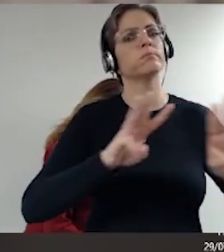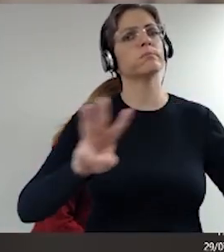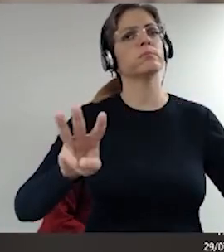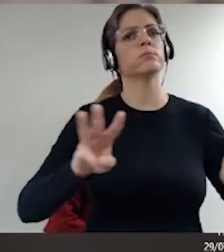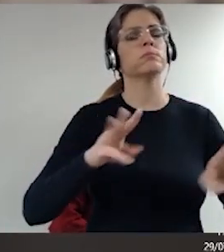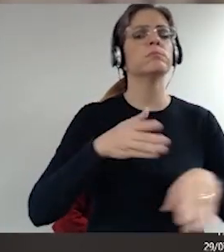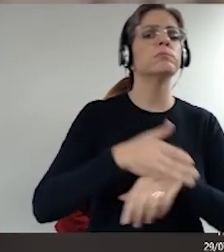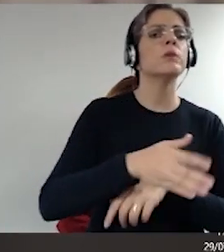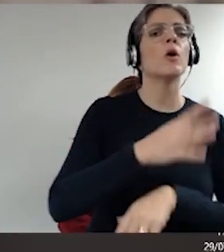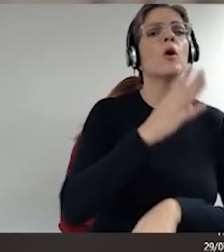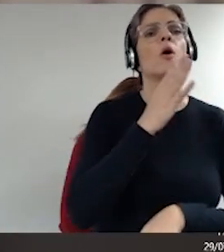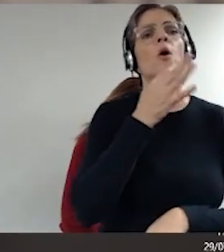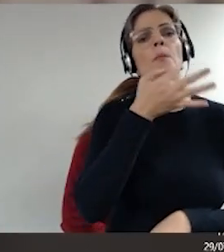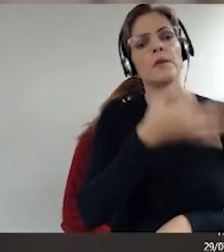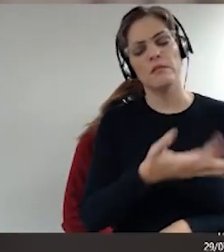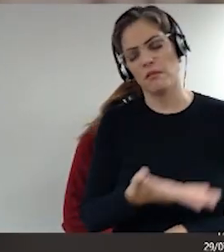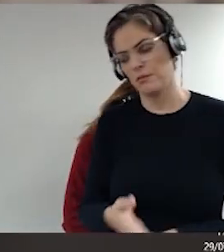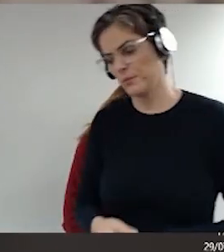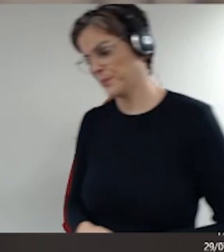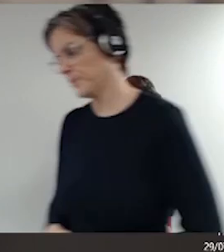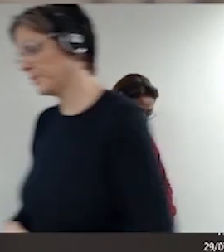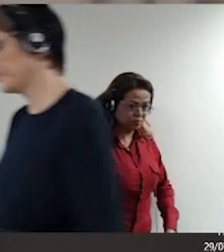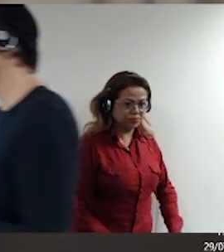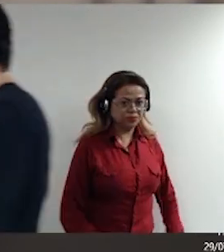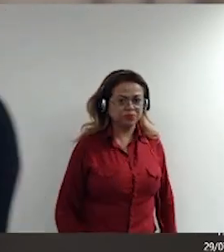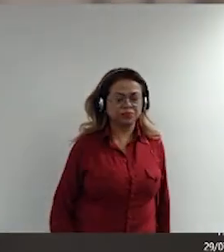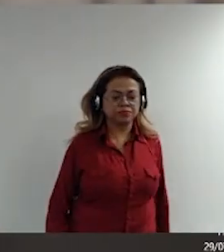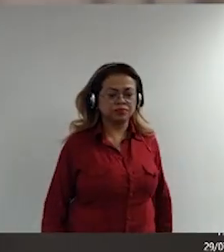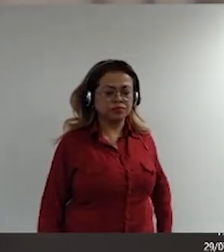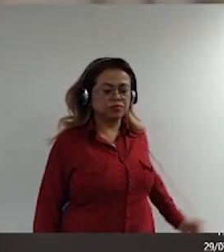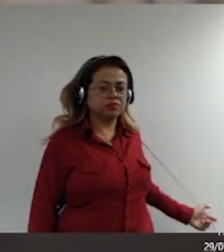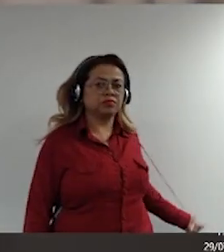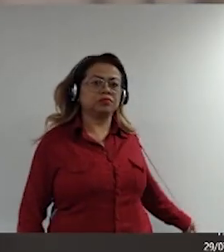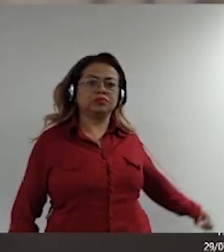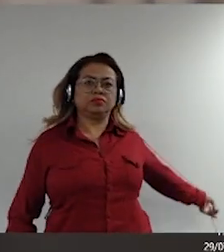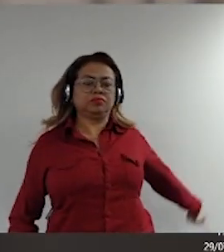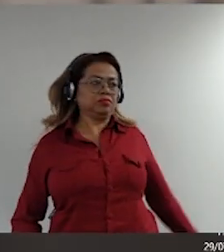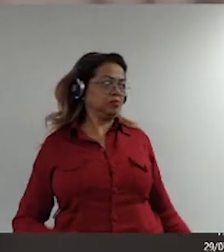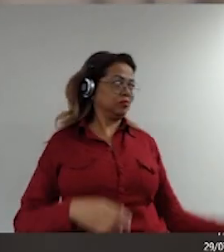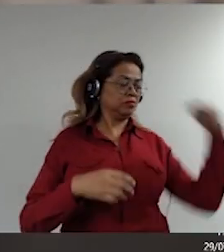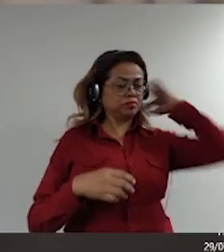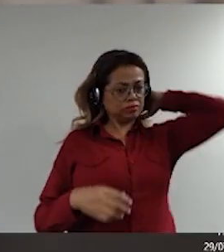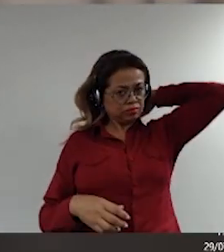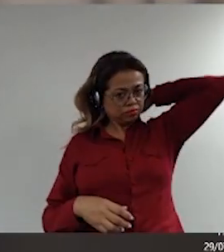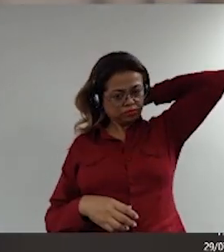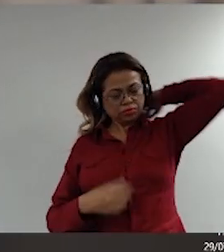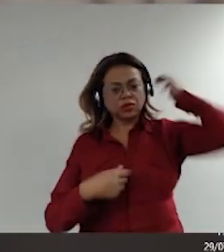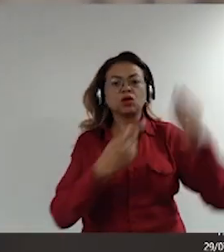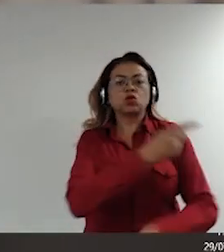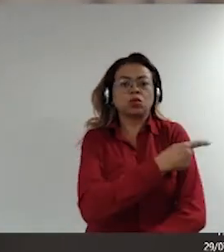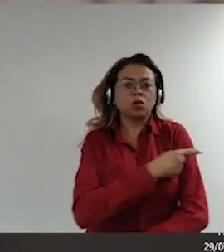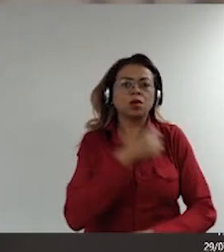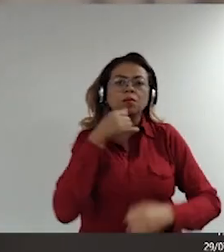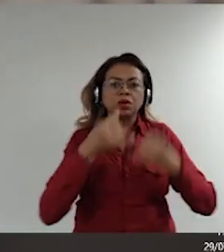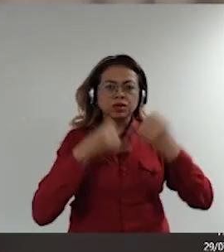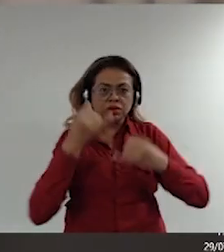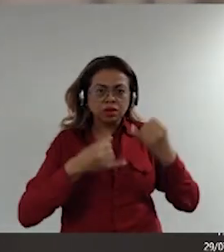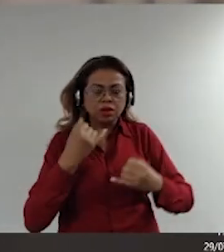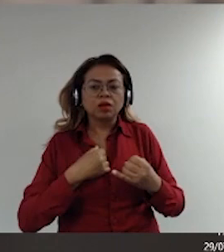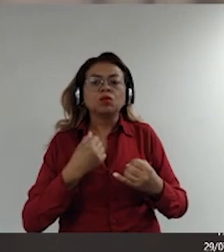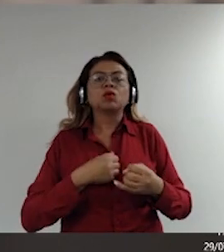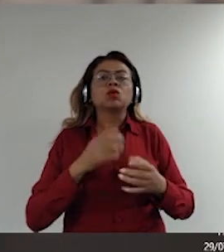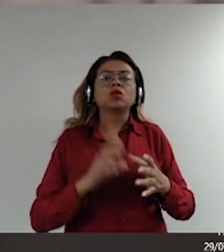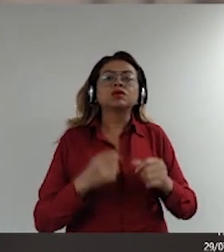consultas online. Nós, lá no Piauí, por exemplo, disponibilizamos, naquele primeiro momento, plataforma de